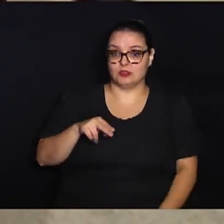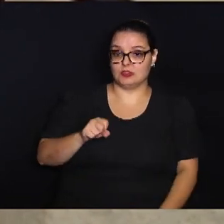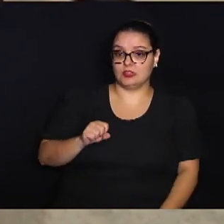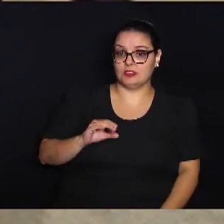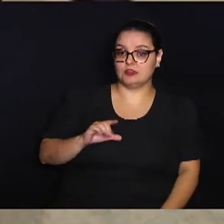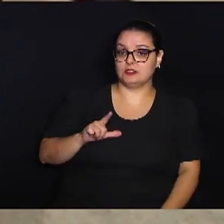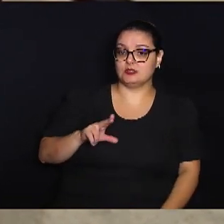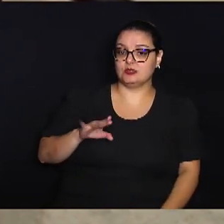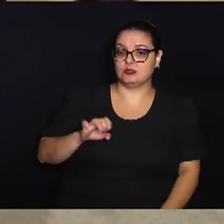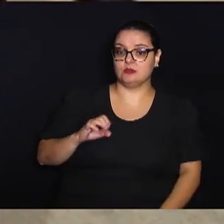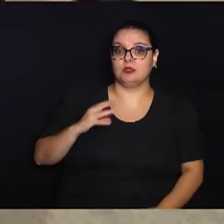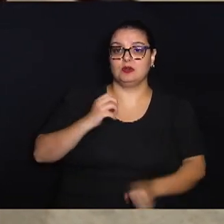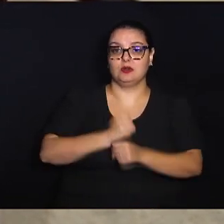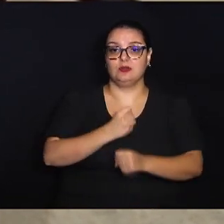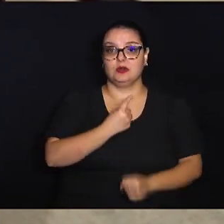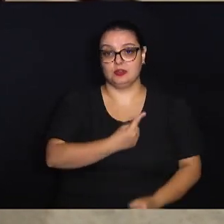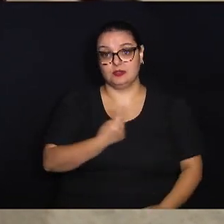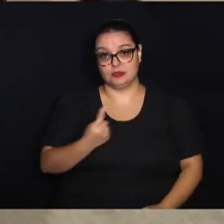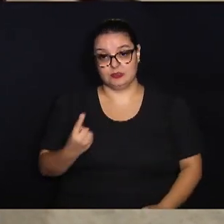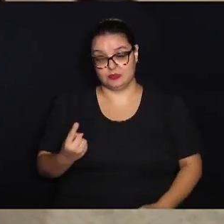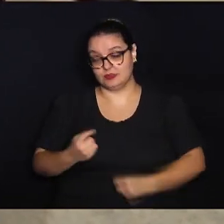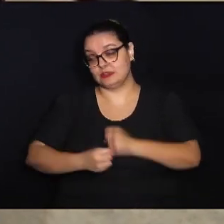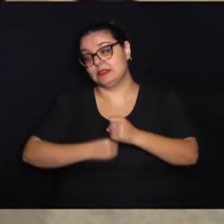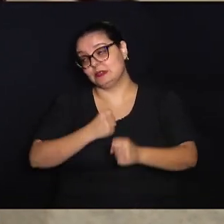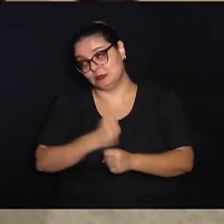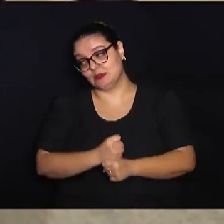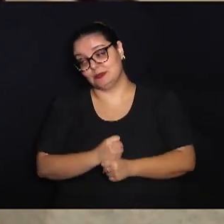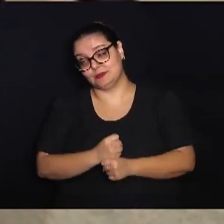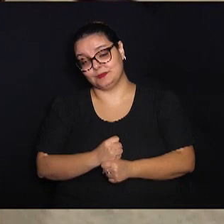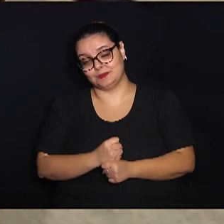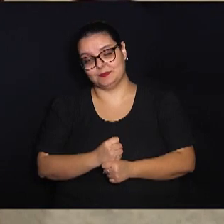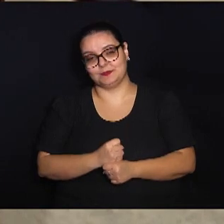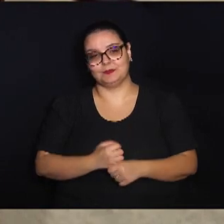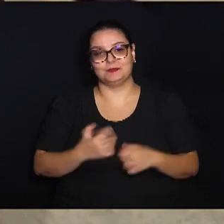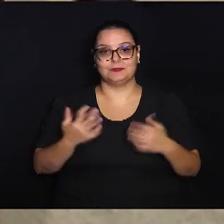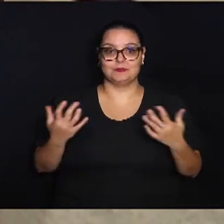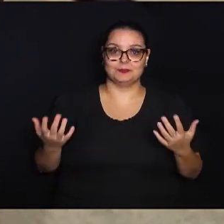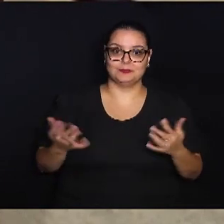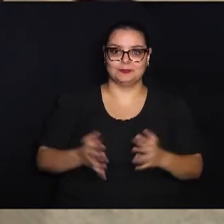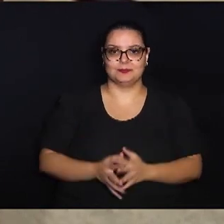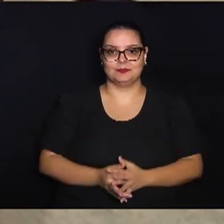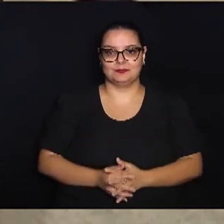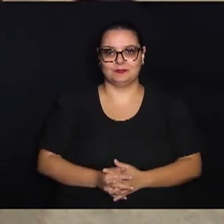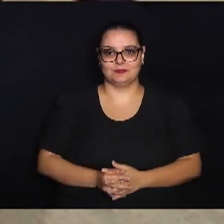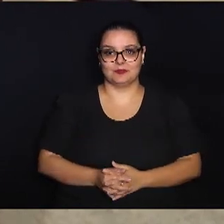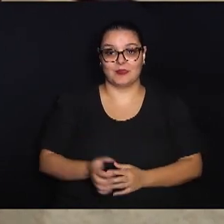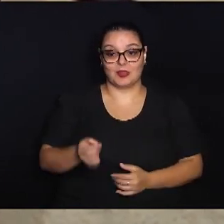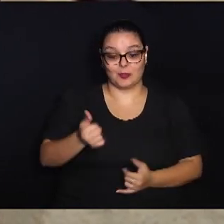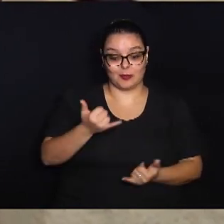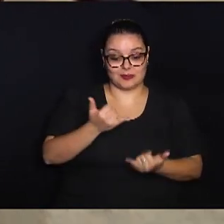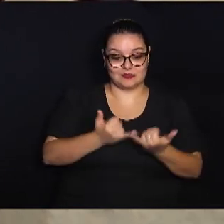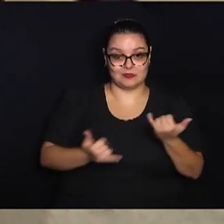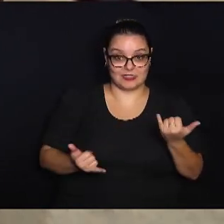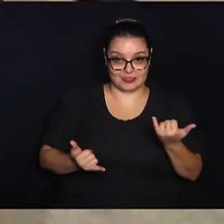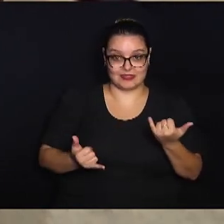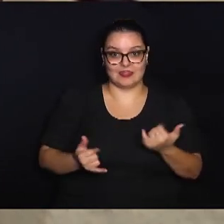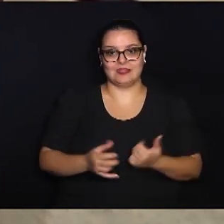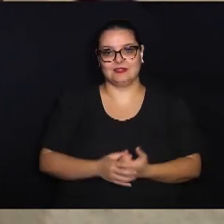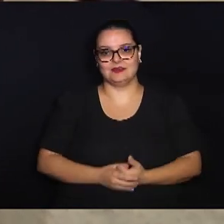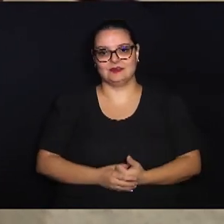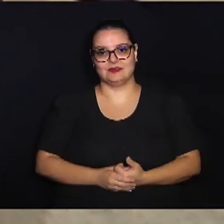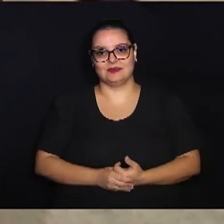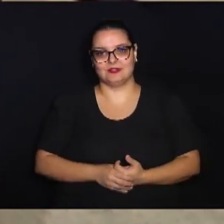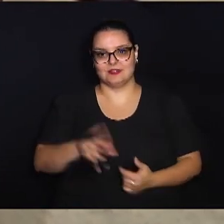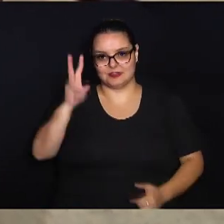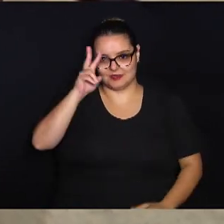Campinas completa 111 anos, né, então quase metade da